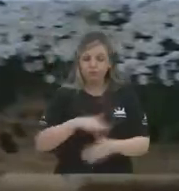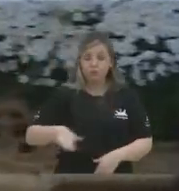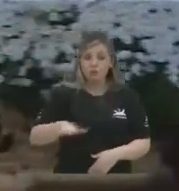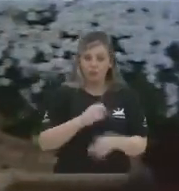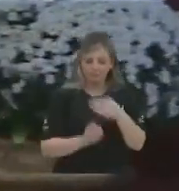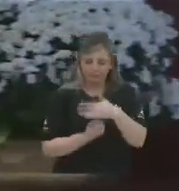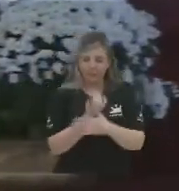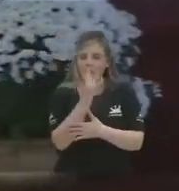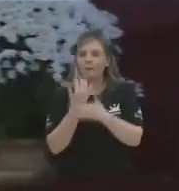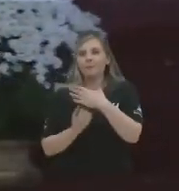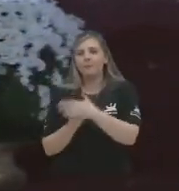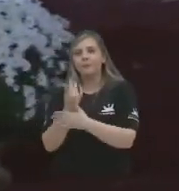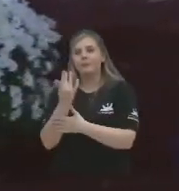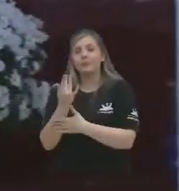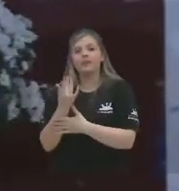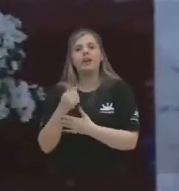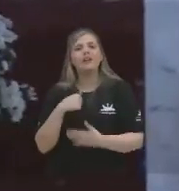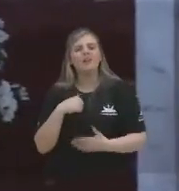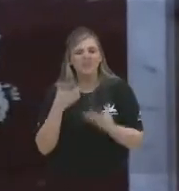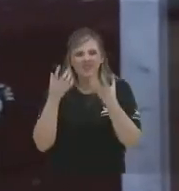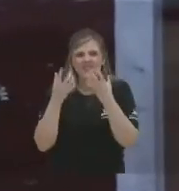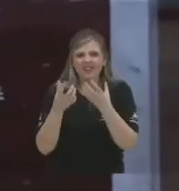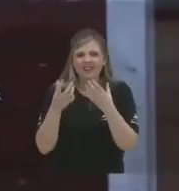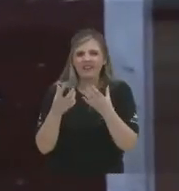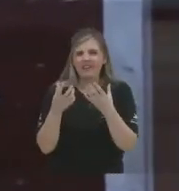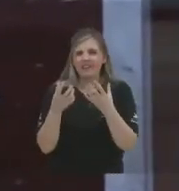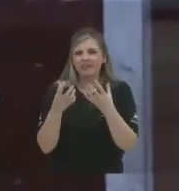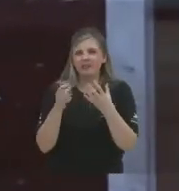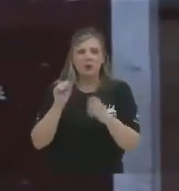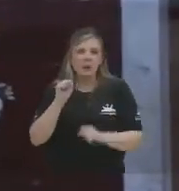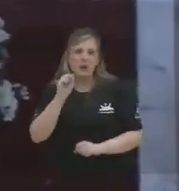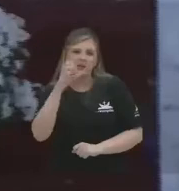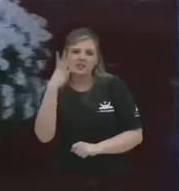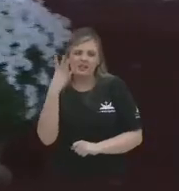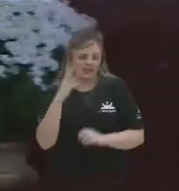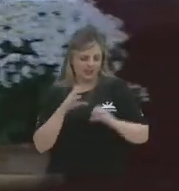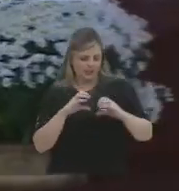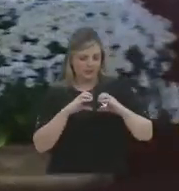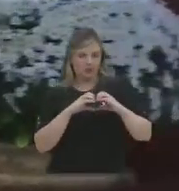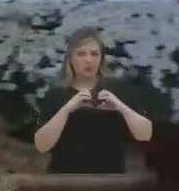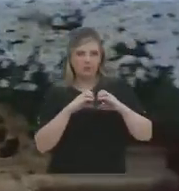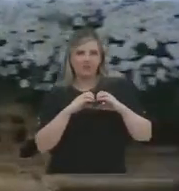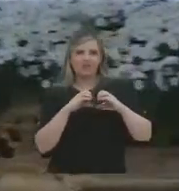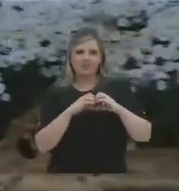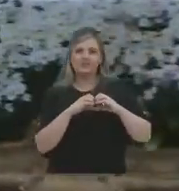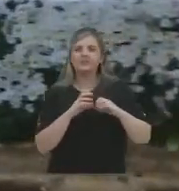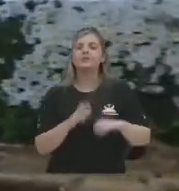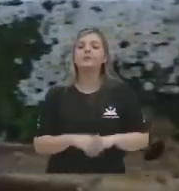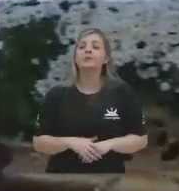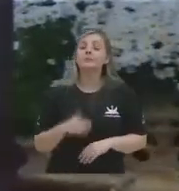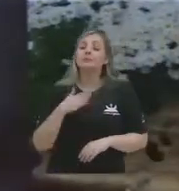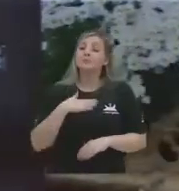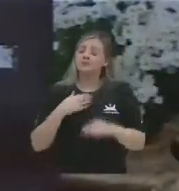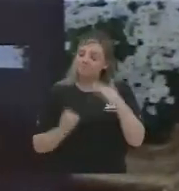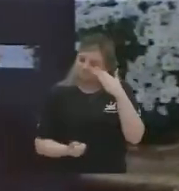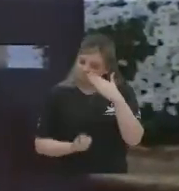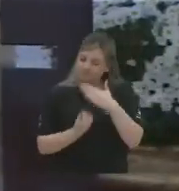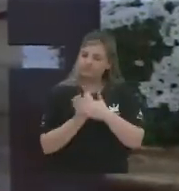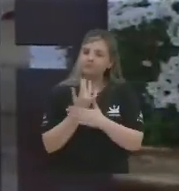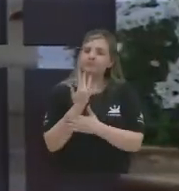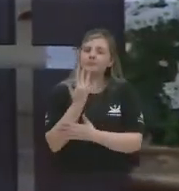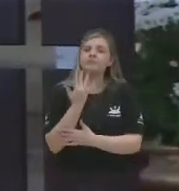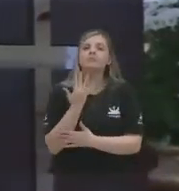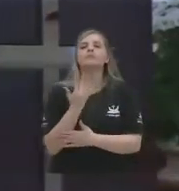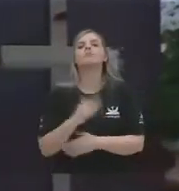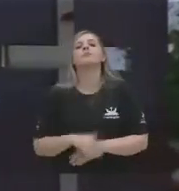ser sinal daquele grande coração que me criou.